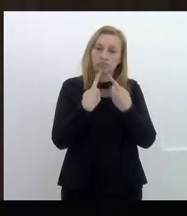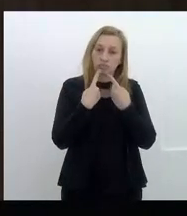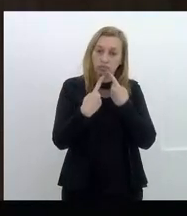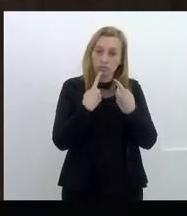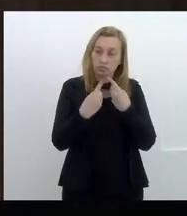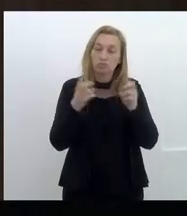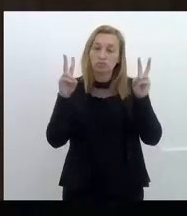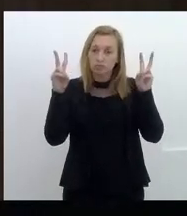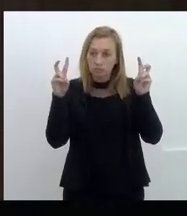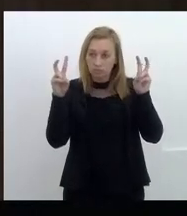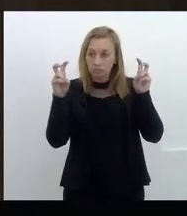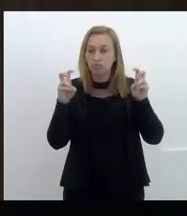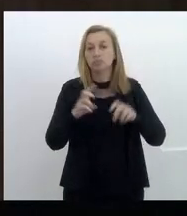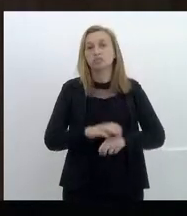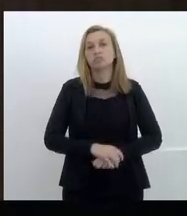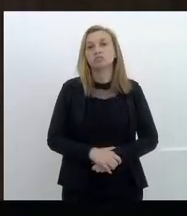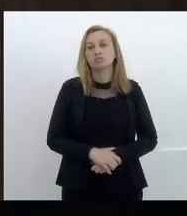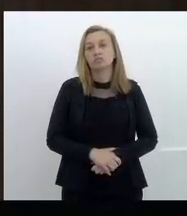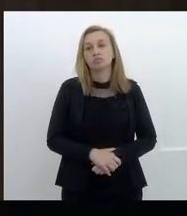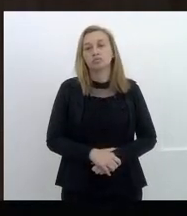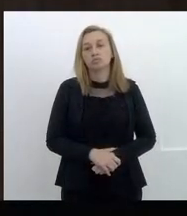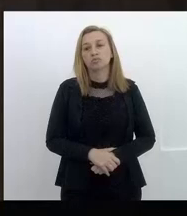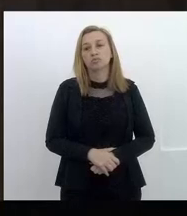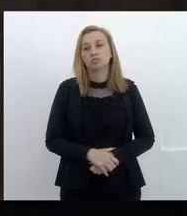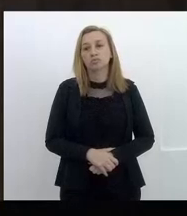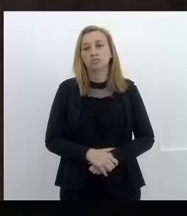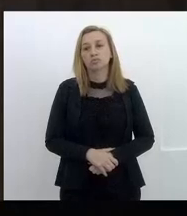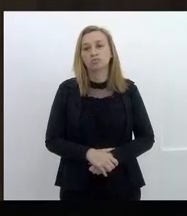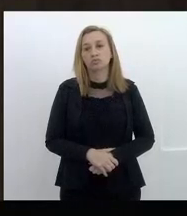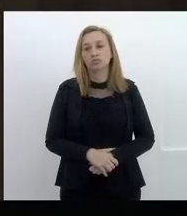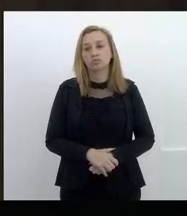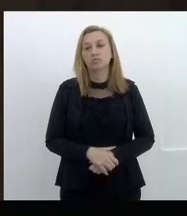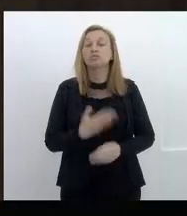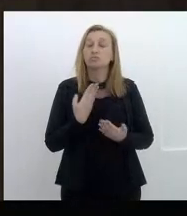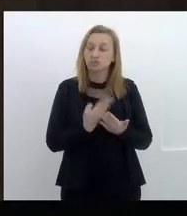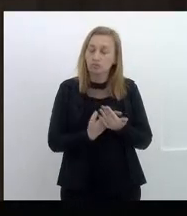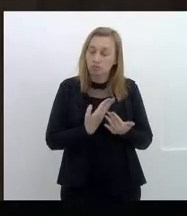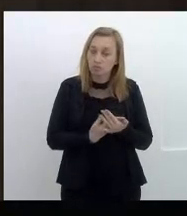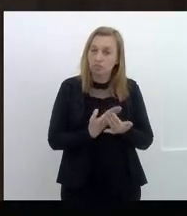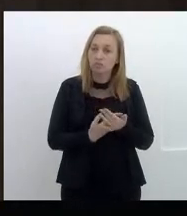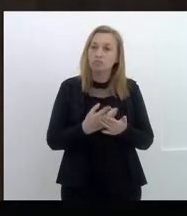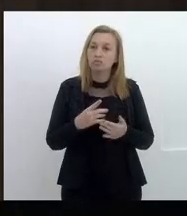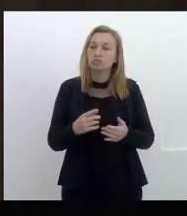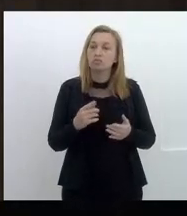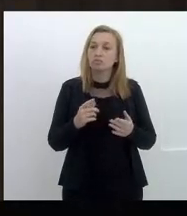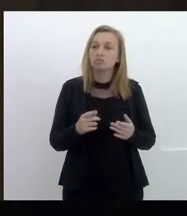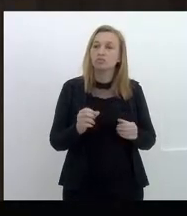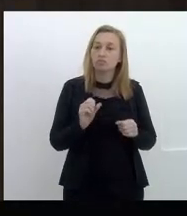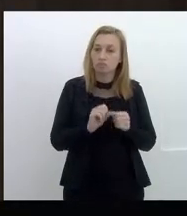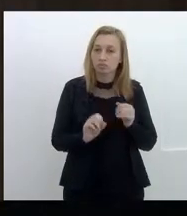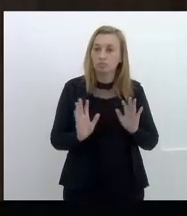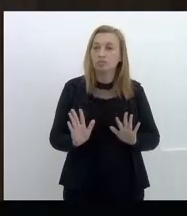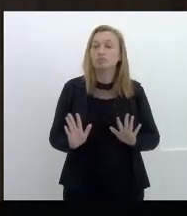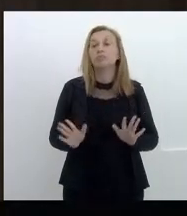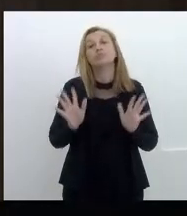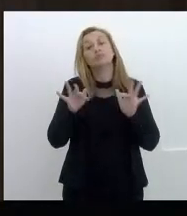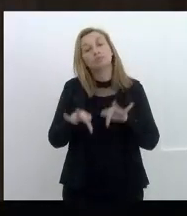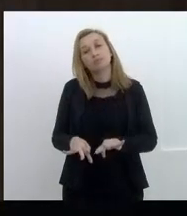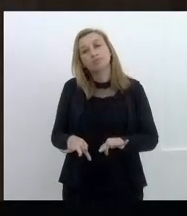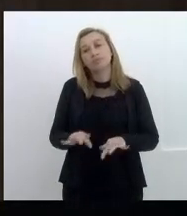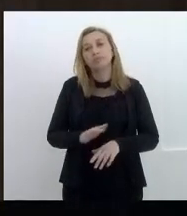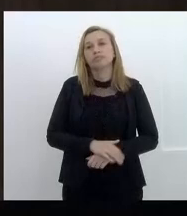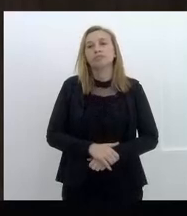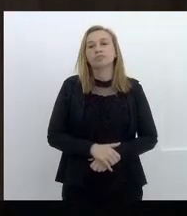isso é através da de estudos que estamos realizando Ah e por